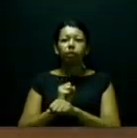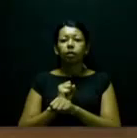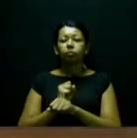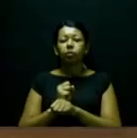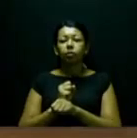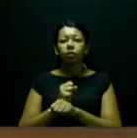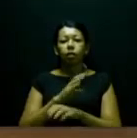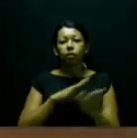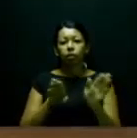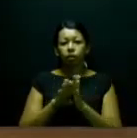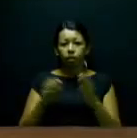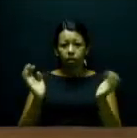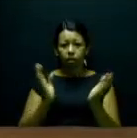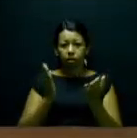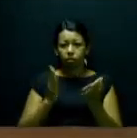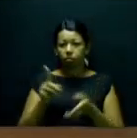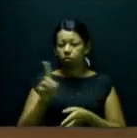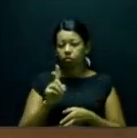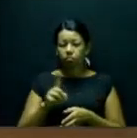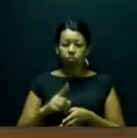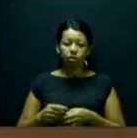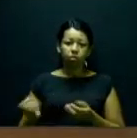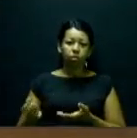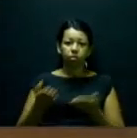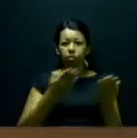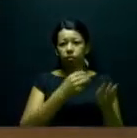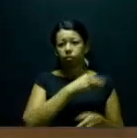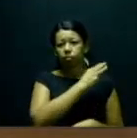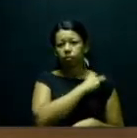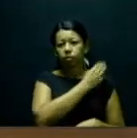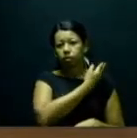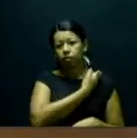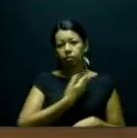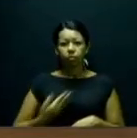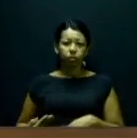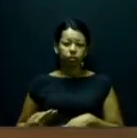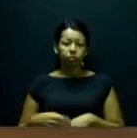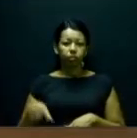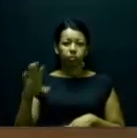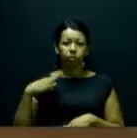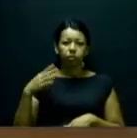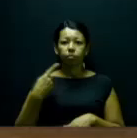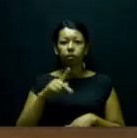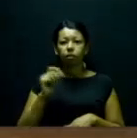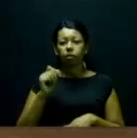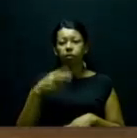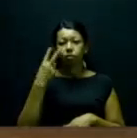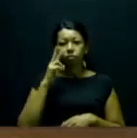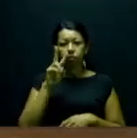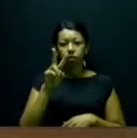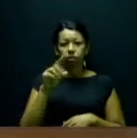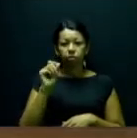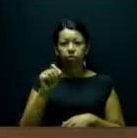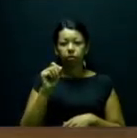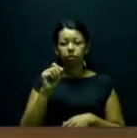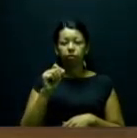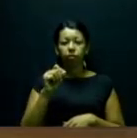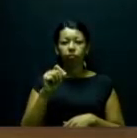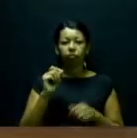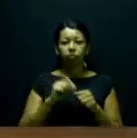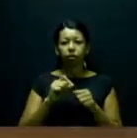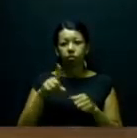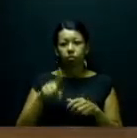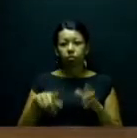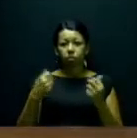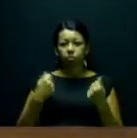encaminhados, encaminhamos ao Ministério Público e à Municipalidade para que acompanhe e também tome as